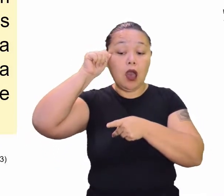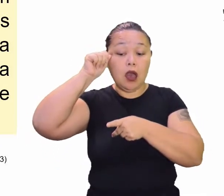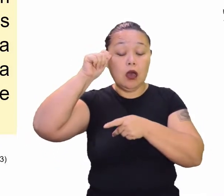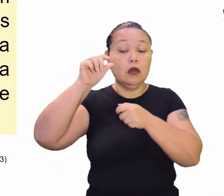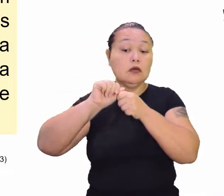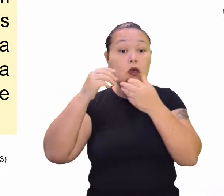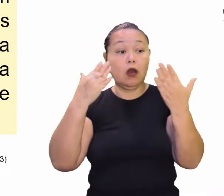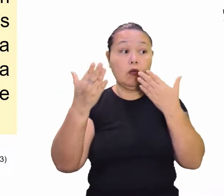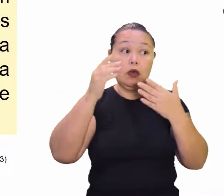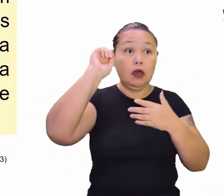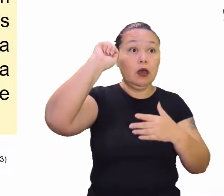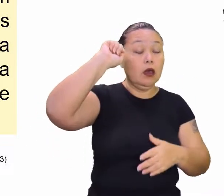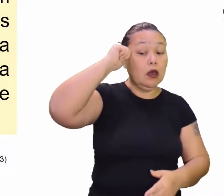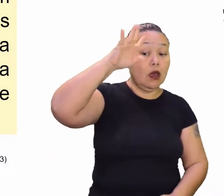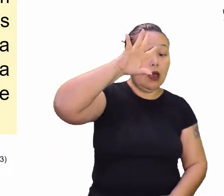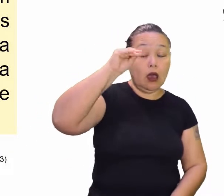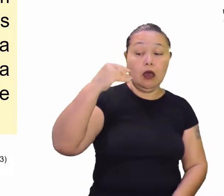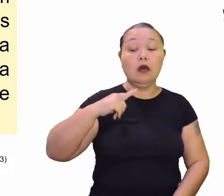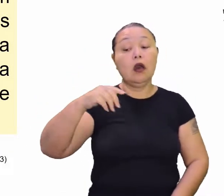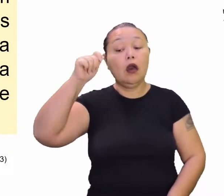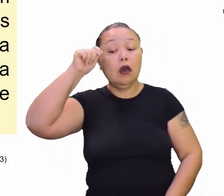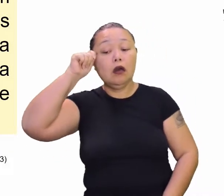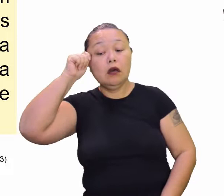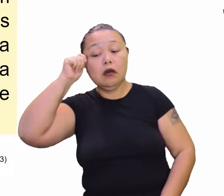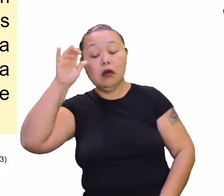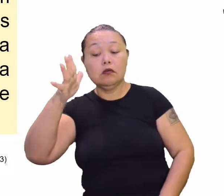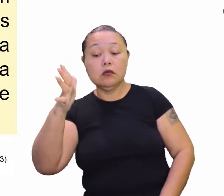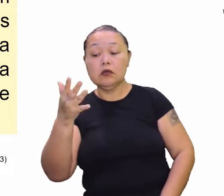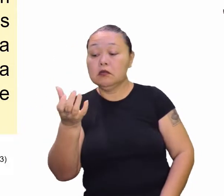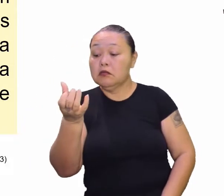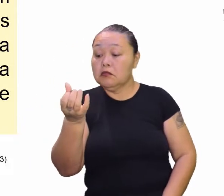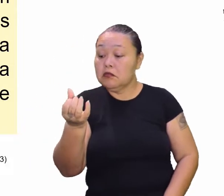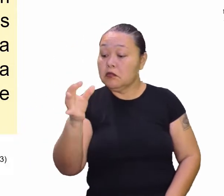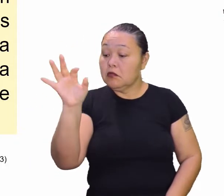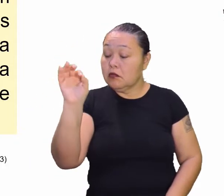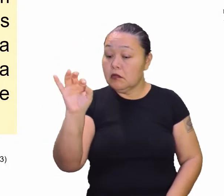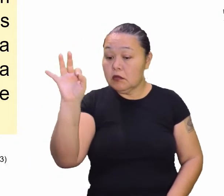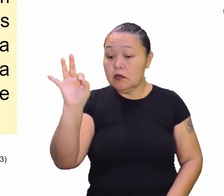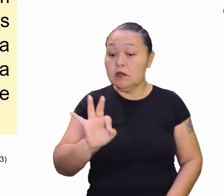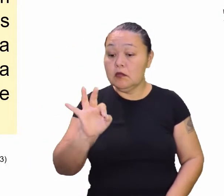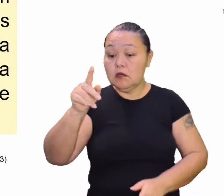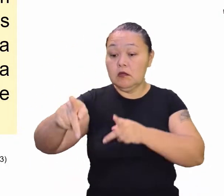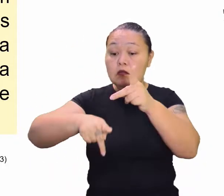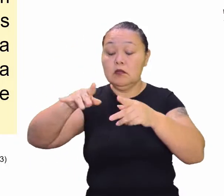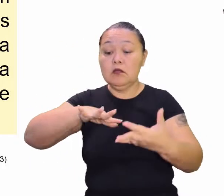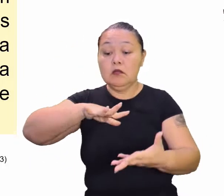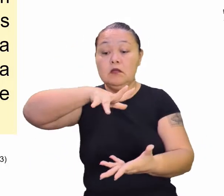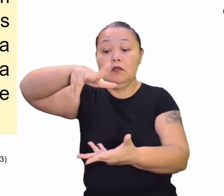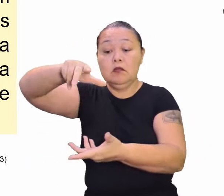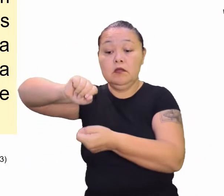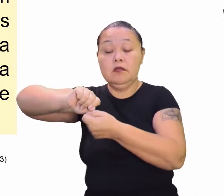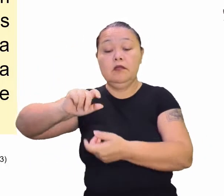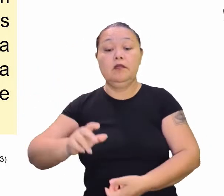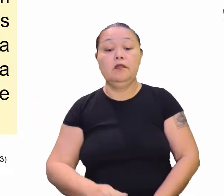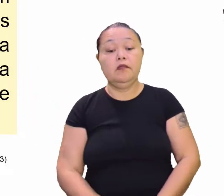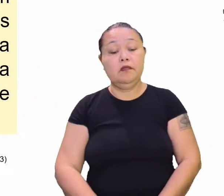compara à população da África. Só a Ásia corresponde aí por 60% da população